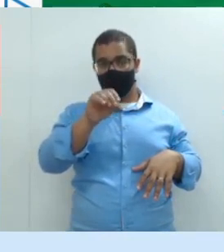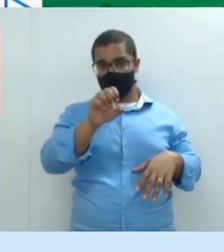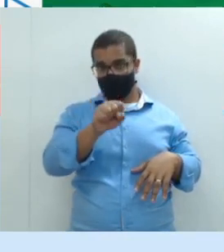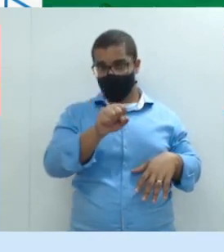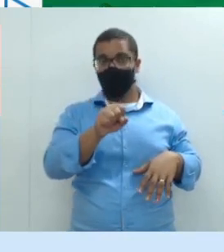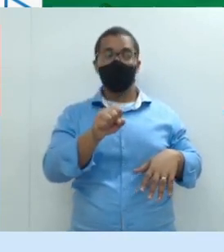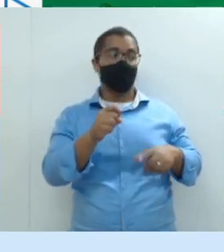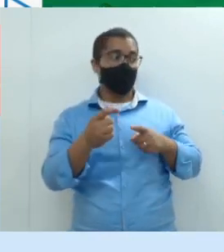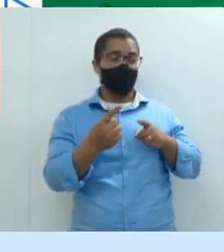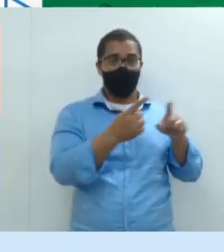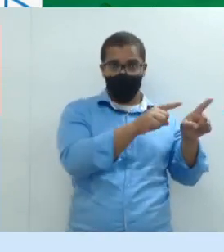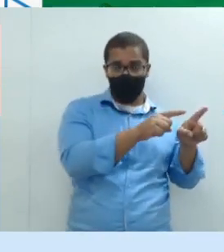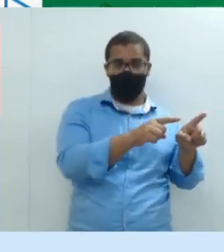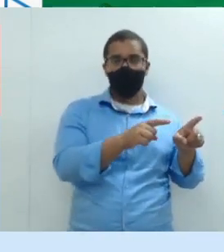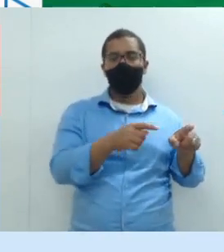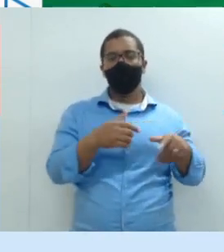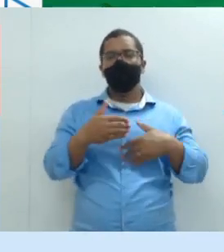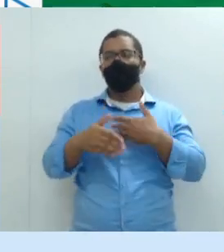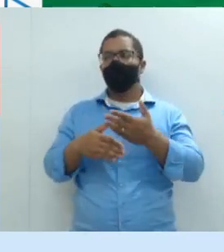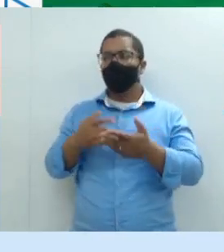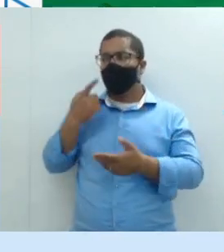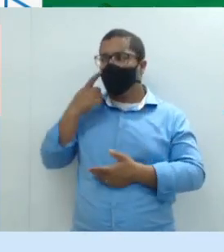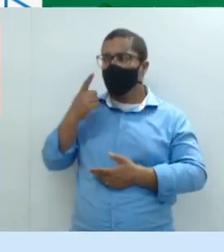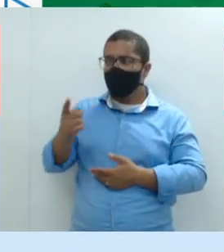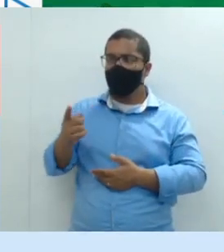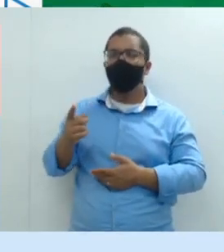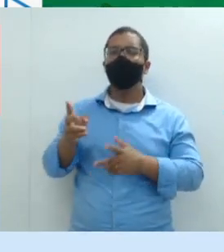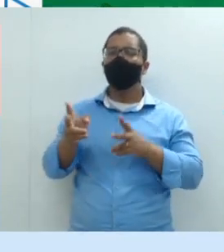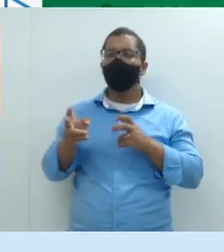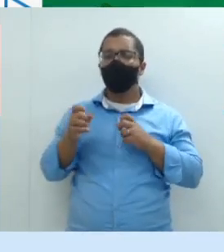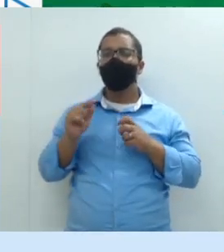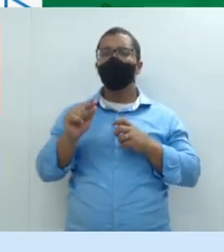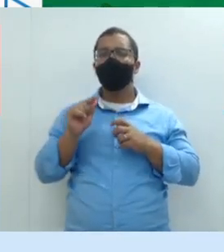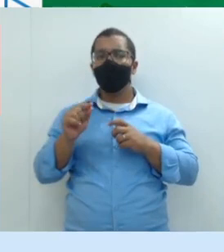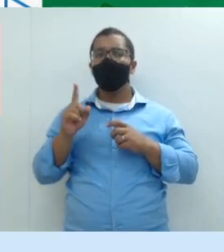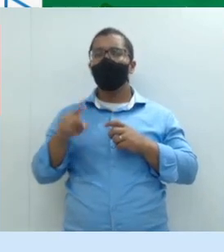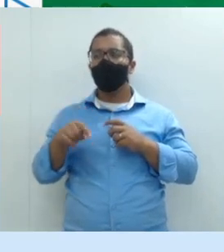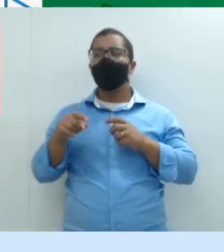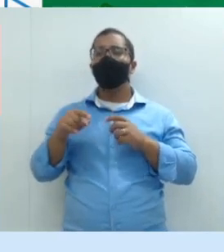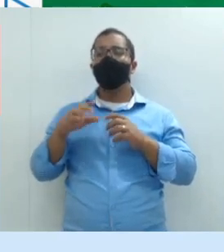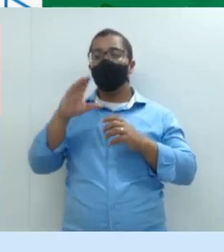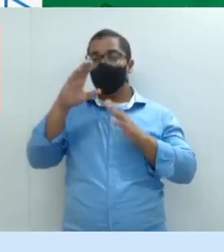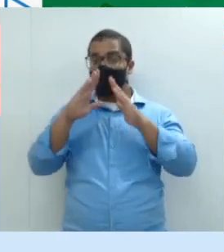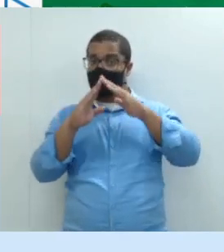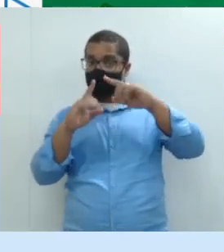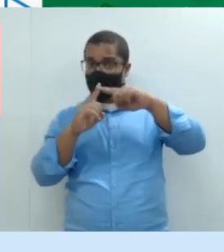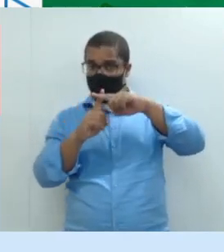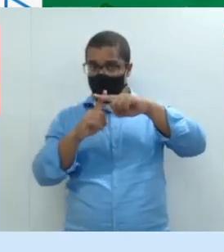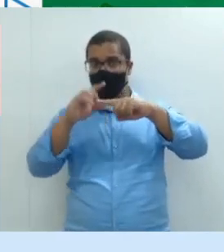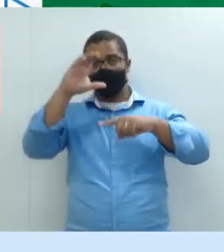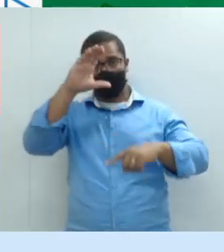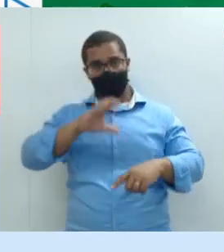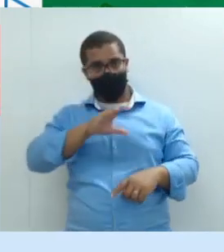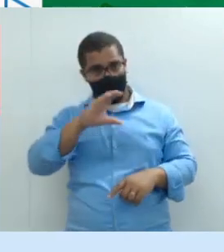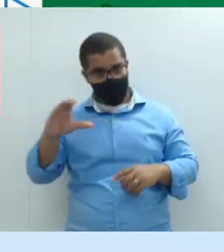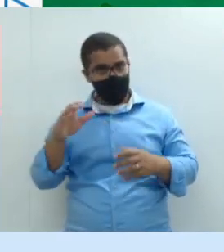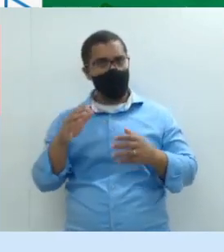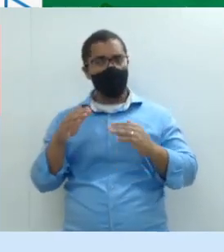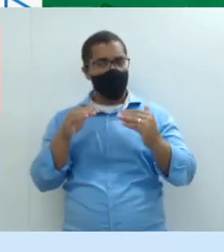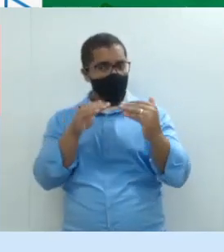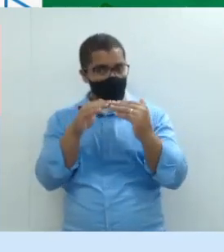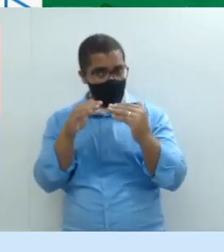consequentemente vai ficando cada vez mais nítido a necessidade da anuência, da concordância da Igreja Católica